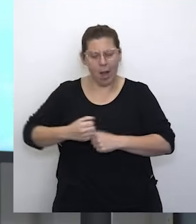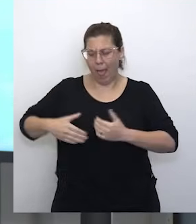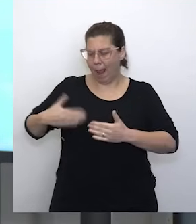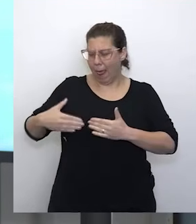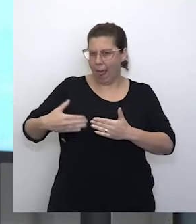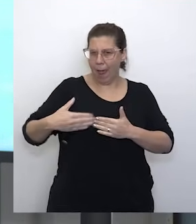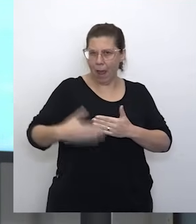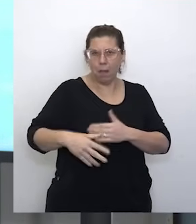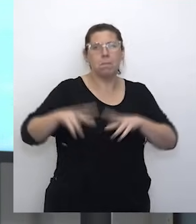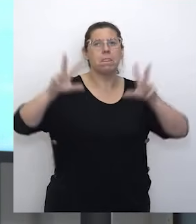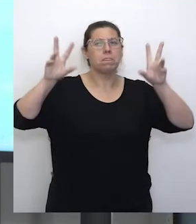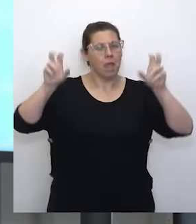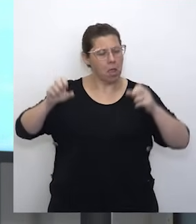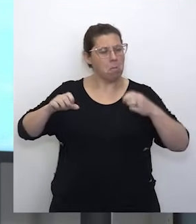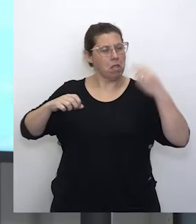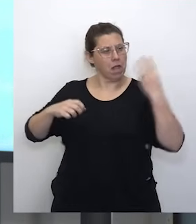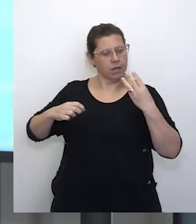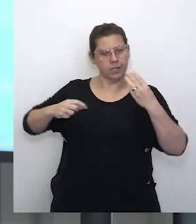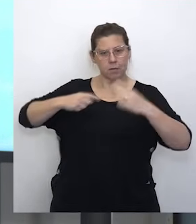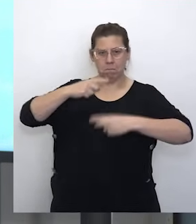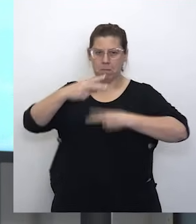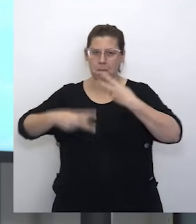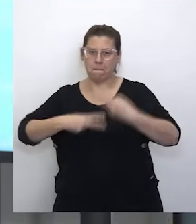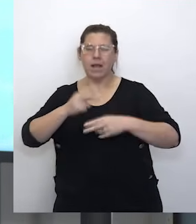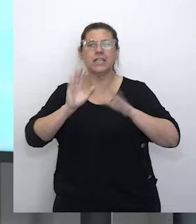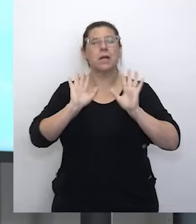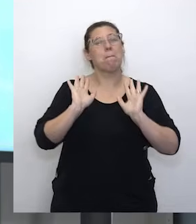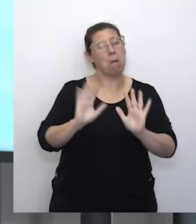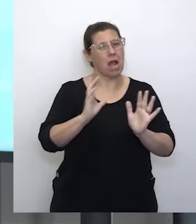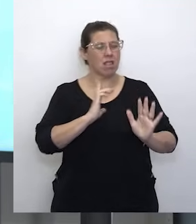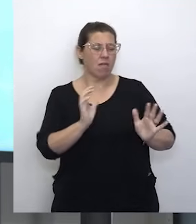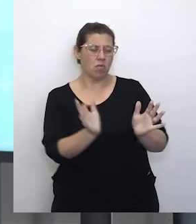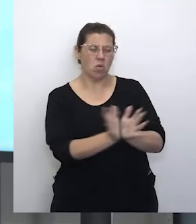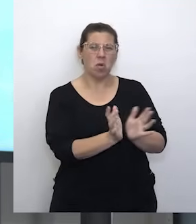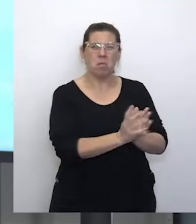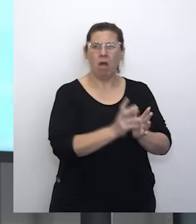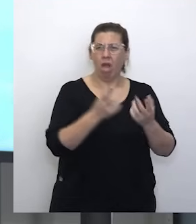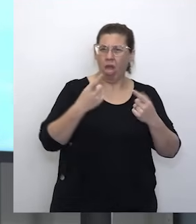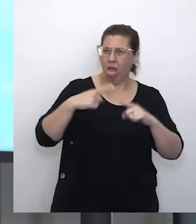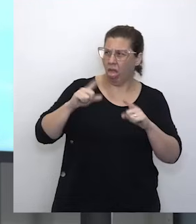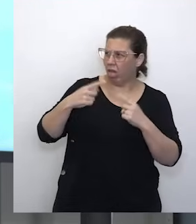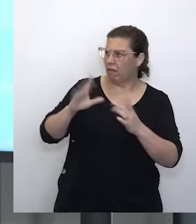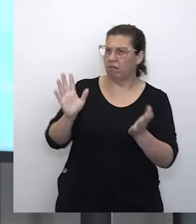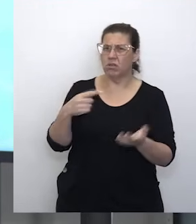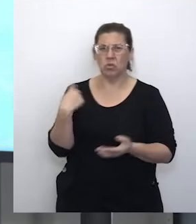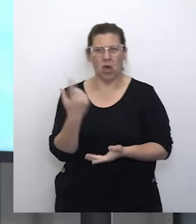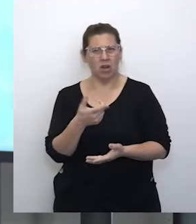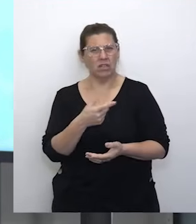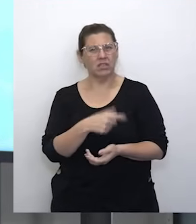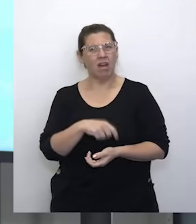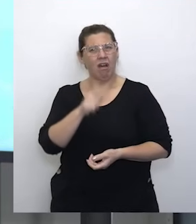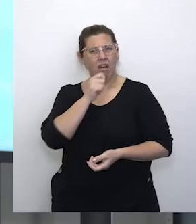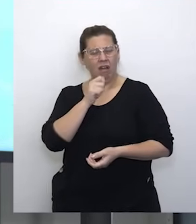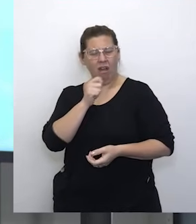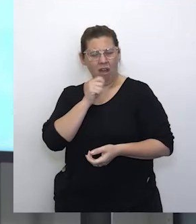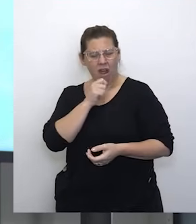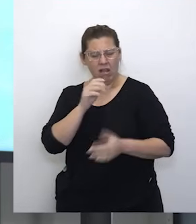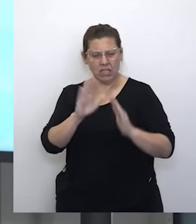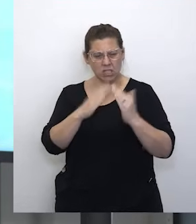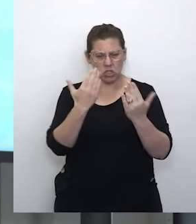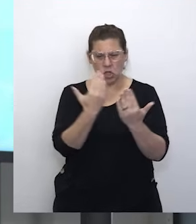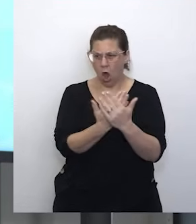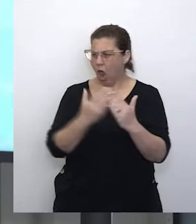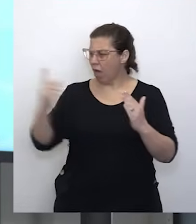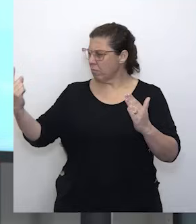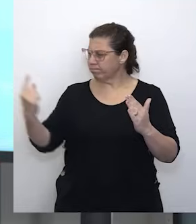falando sobre assuntos do terceiro bimestre. Aí teve uma galerinha que reclamou, falou, poxa, a gente ainda está fazendo acolhimento na escola, tal, a gente ainda